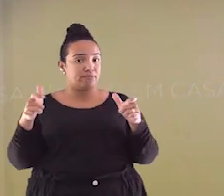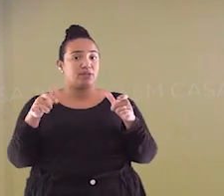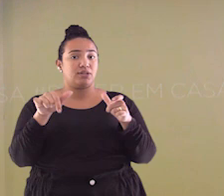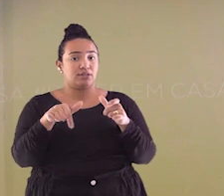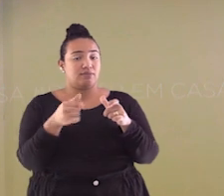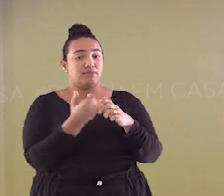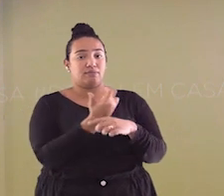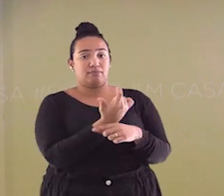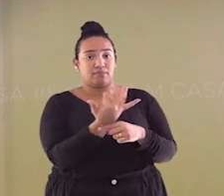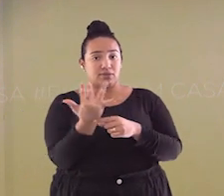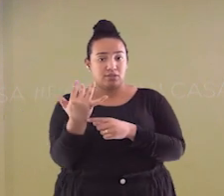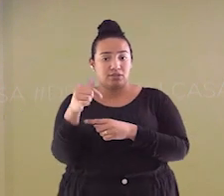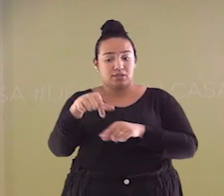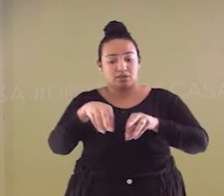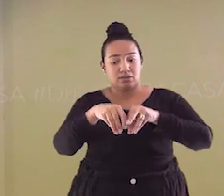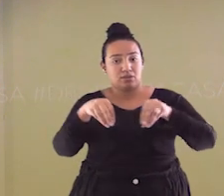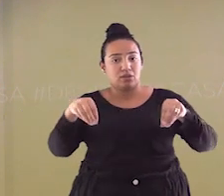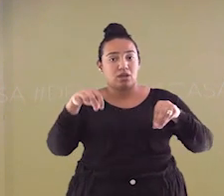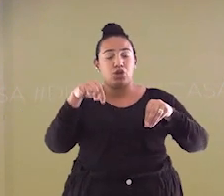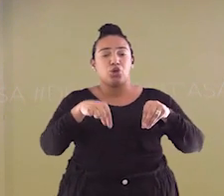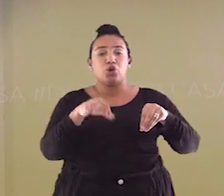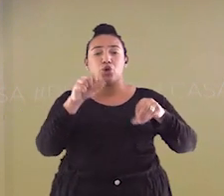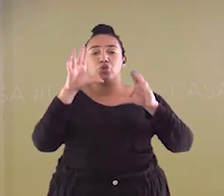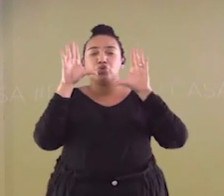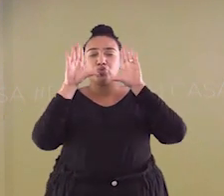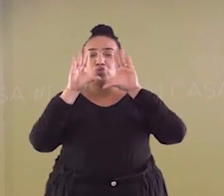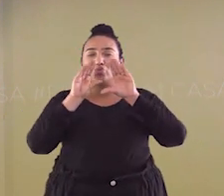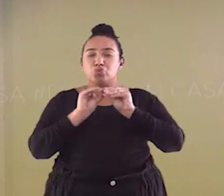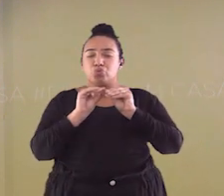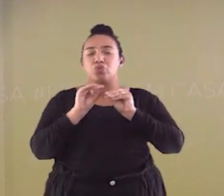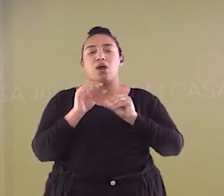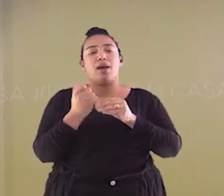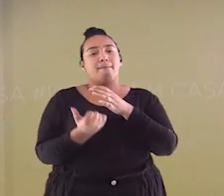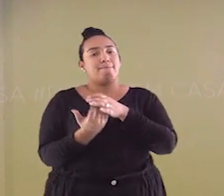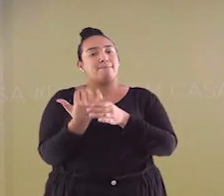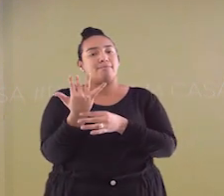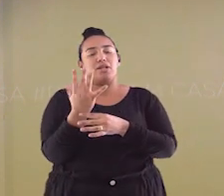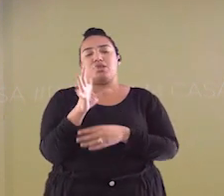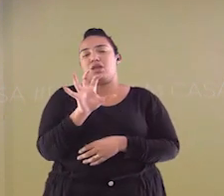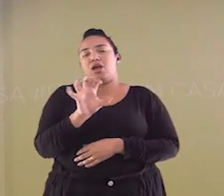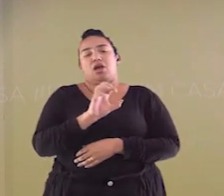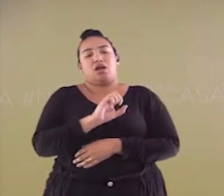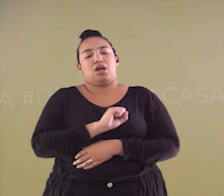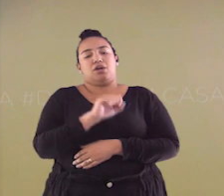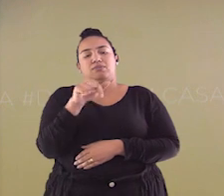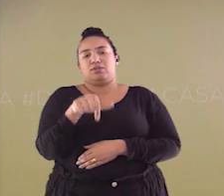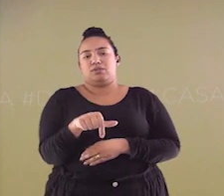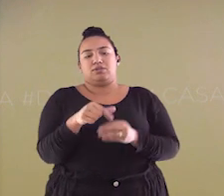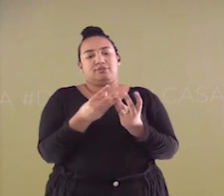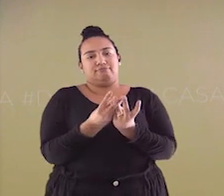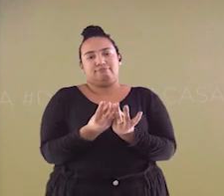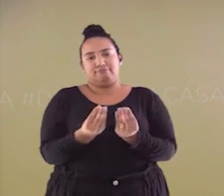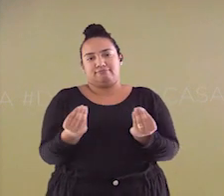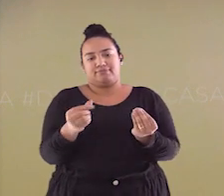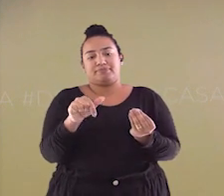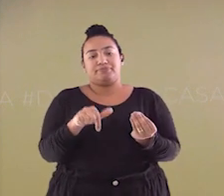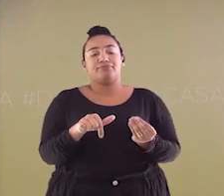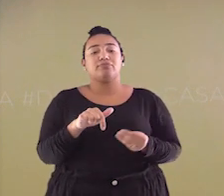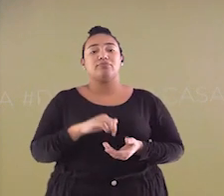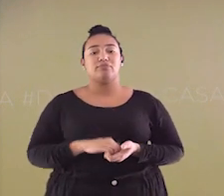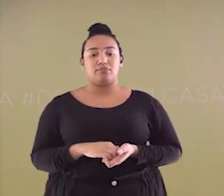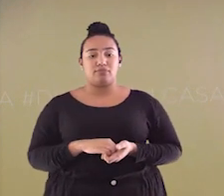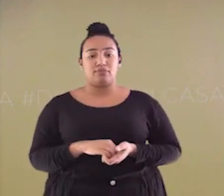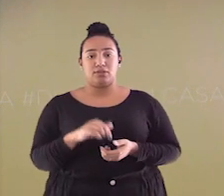são plantadas em terra escura. As plantas amam essa terra. O solo umífero é formado